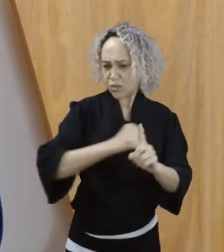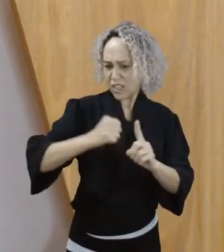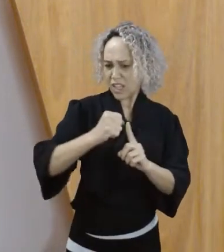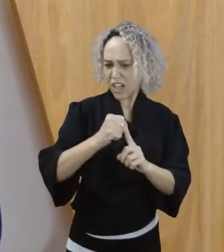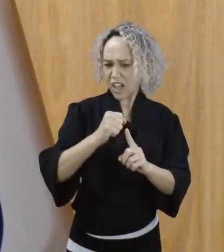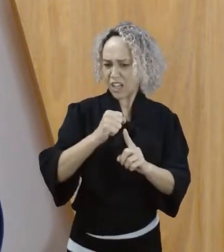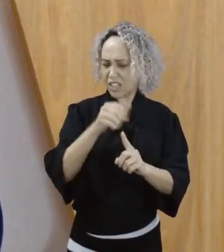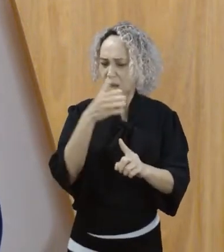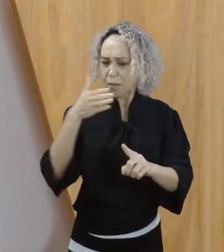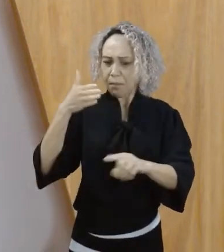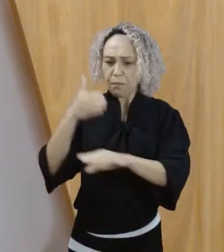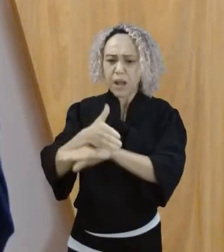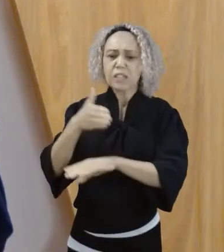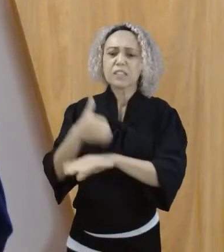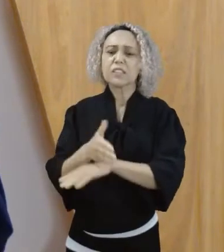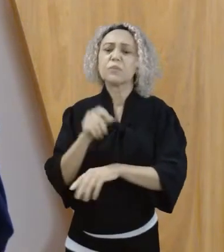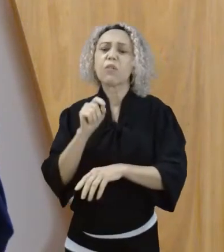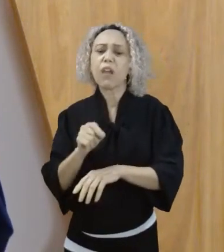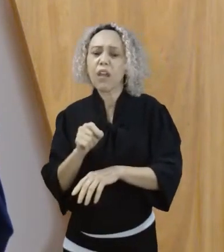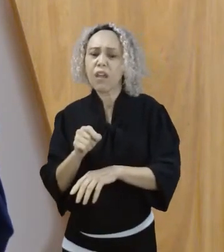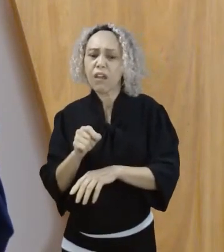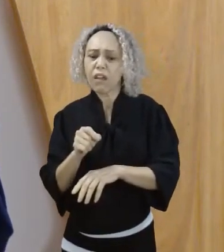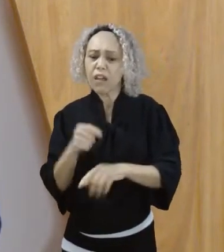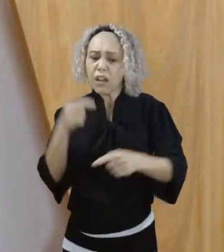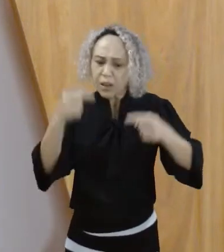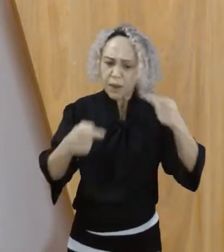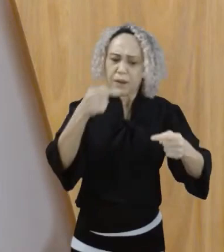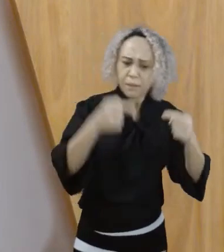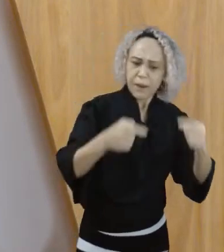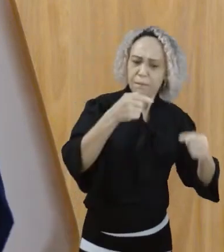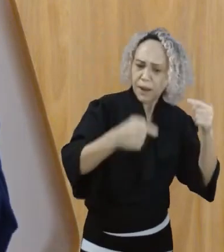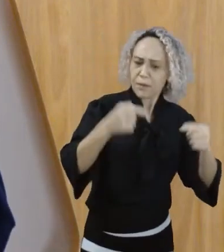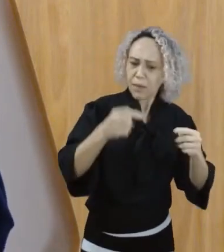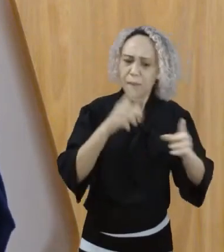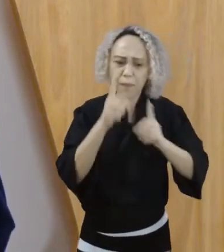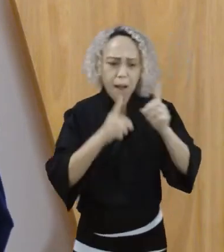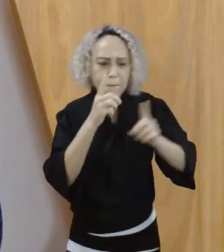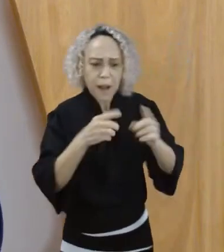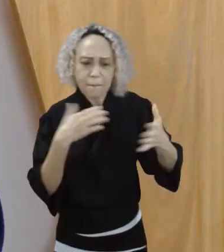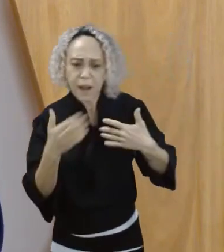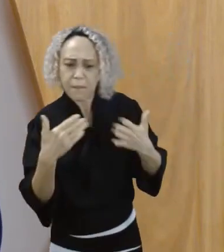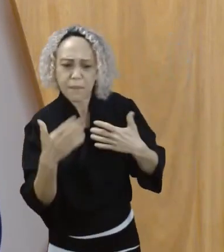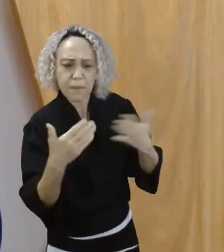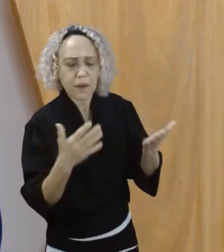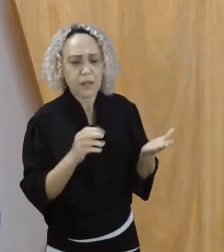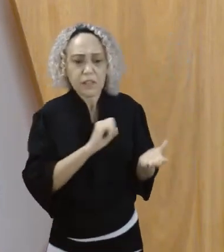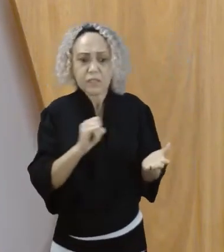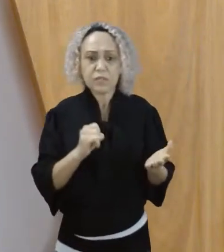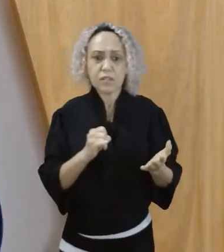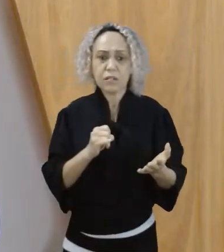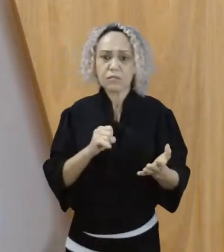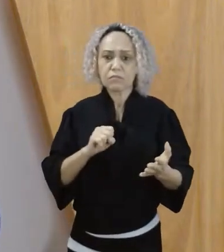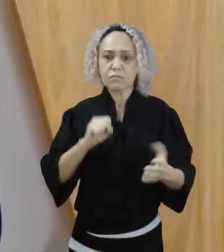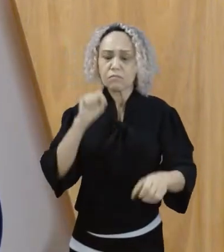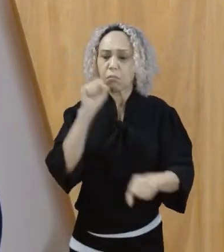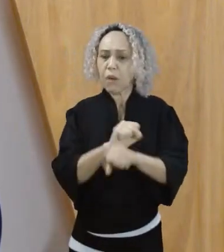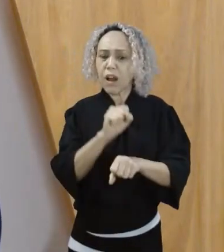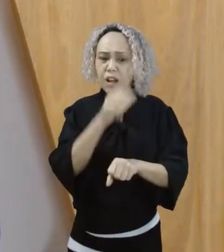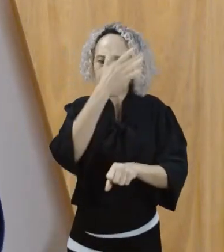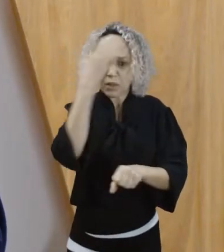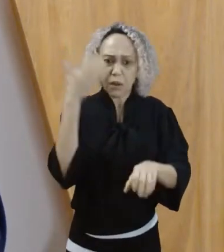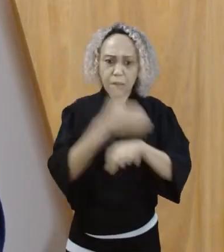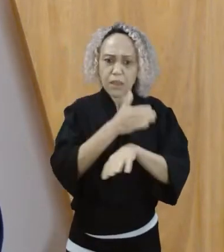ela é fruto do debate se você interdita o debate se você fecha aos canais de participação a inteligência